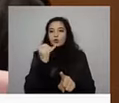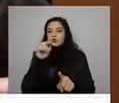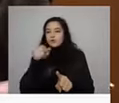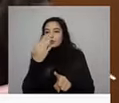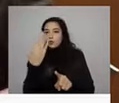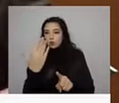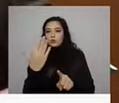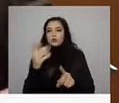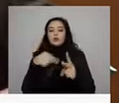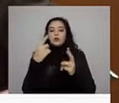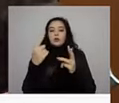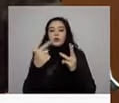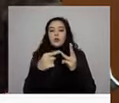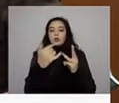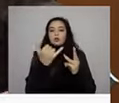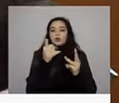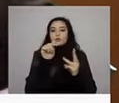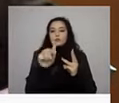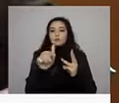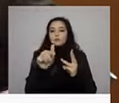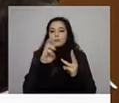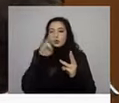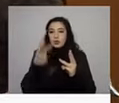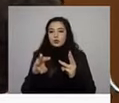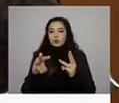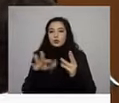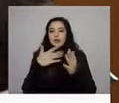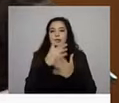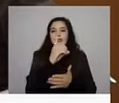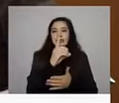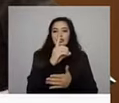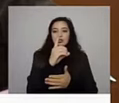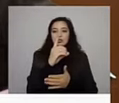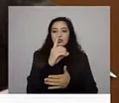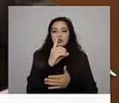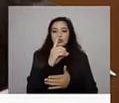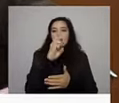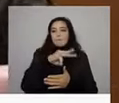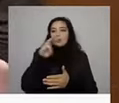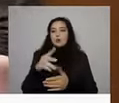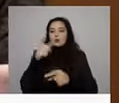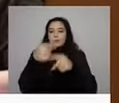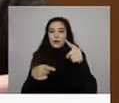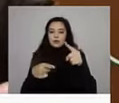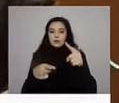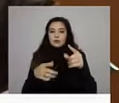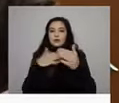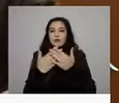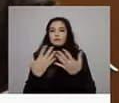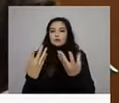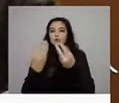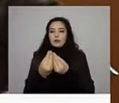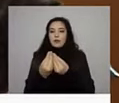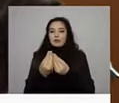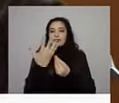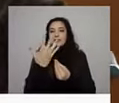2024 e 2 milhões em 2025, num total de 6,5 milhões de euros, a somar aos 5,26 milhões de euros de valor já